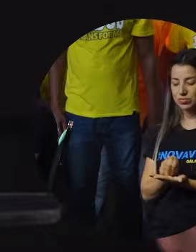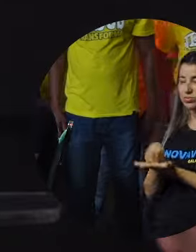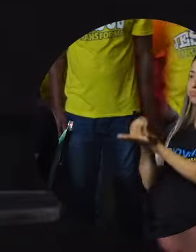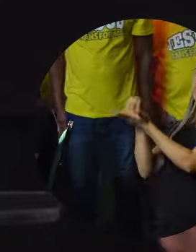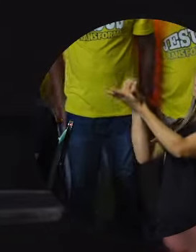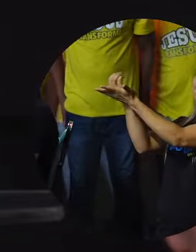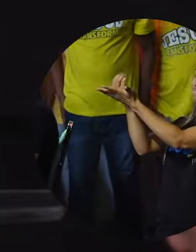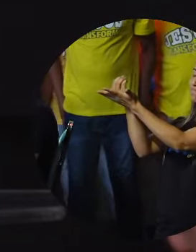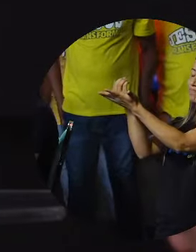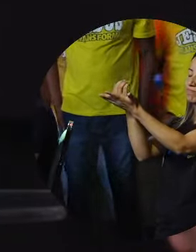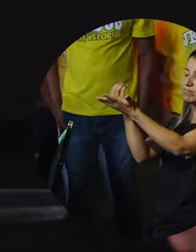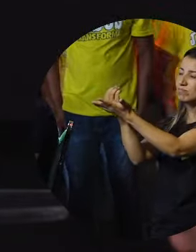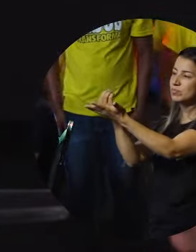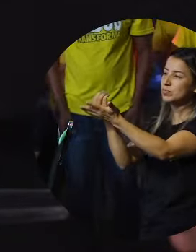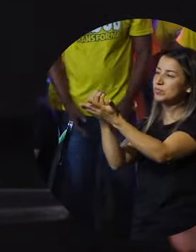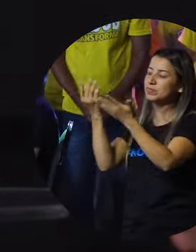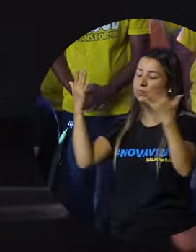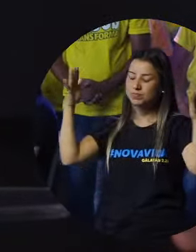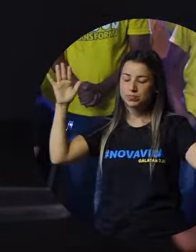nos entregamos.